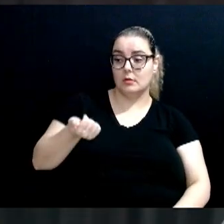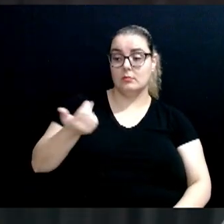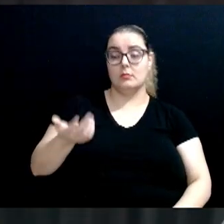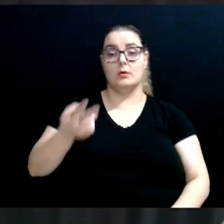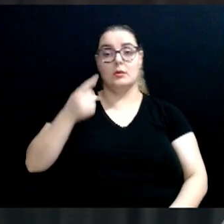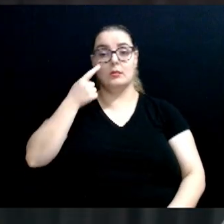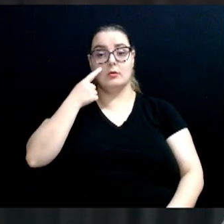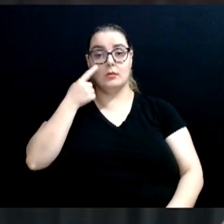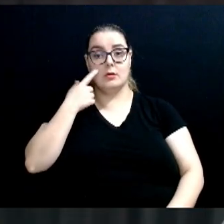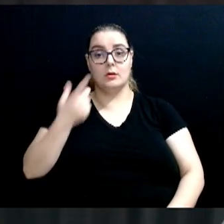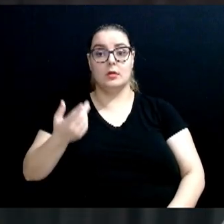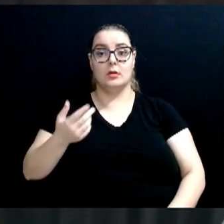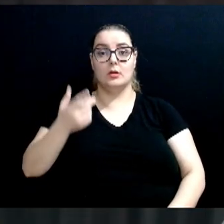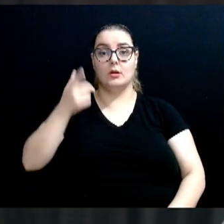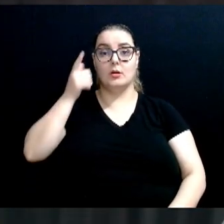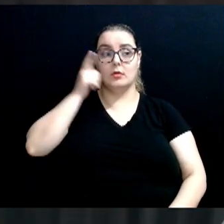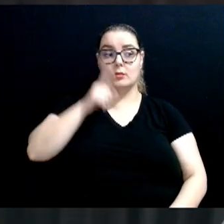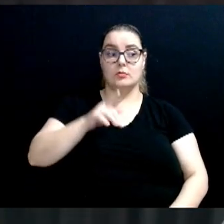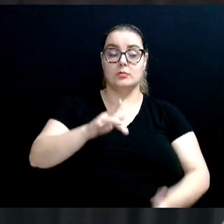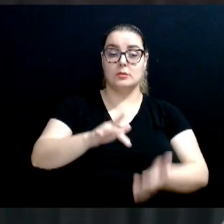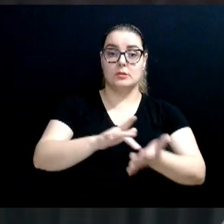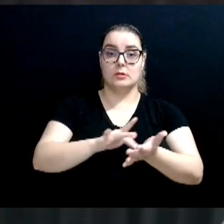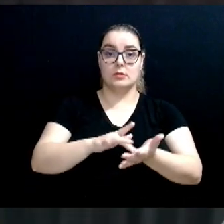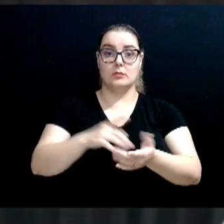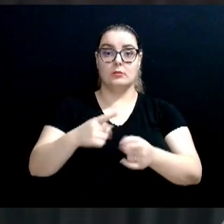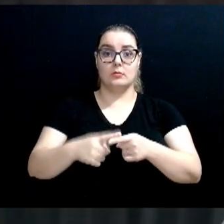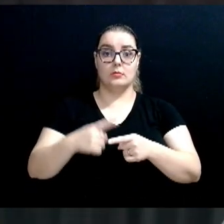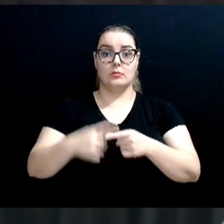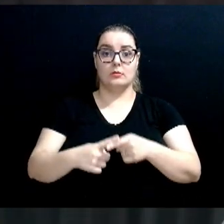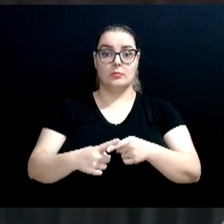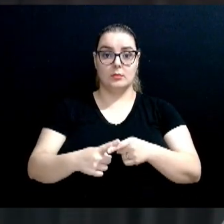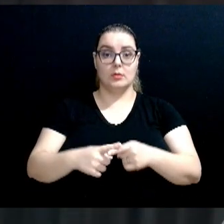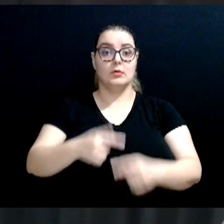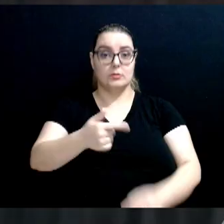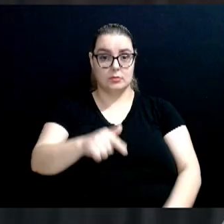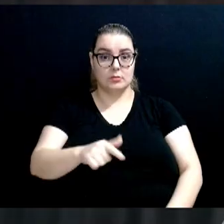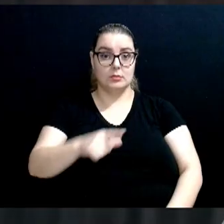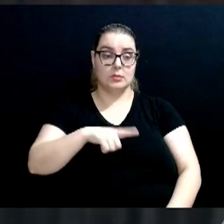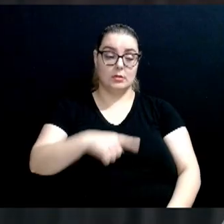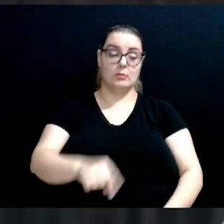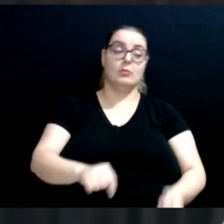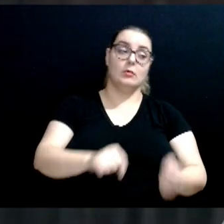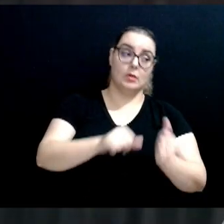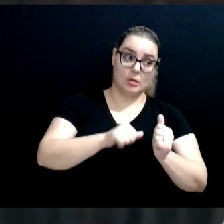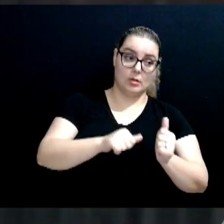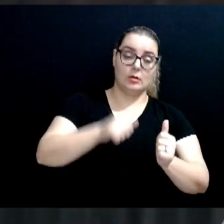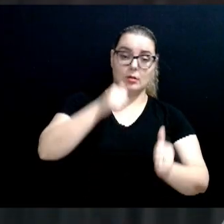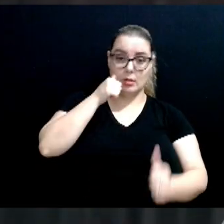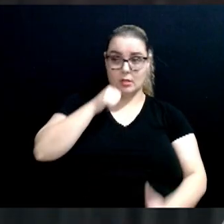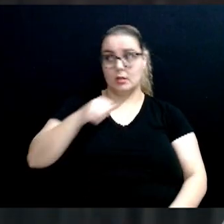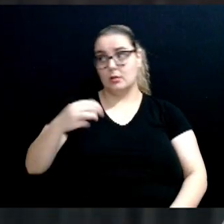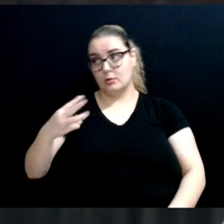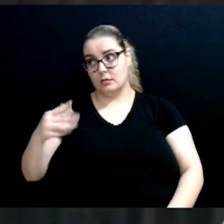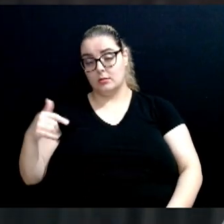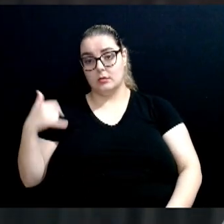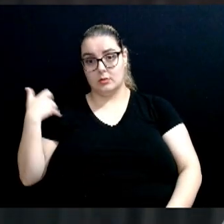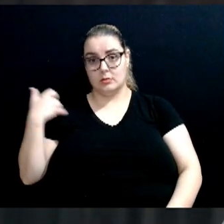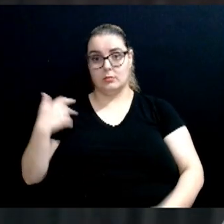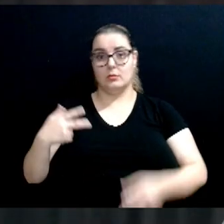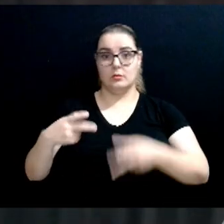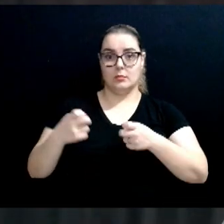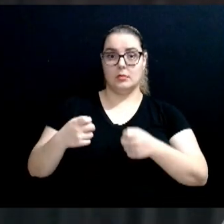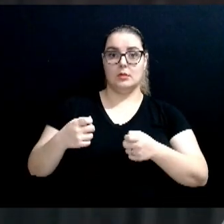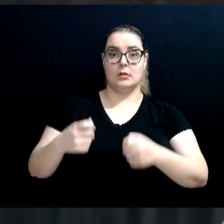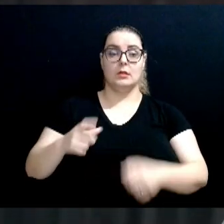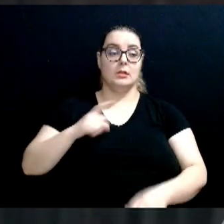enganar, porque existe, mais uma vez, existe um ganho. Ela começou a perceber, tem até um filme, O Contador